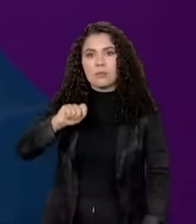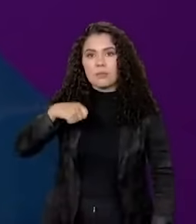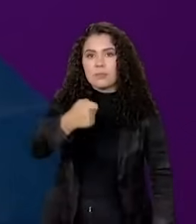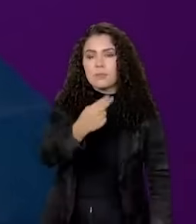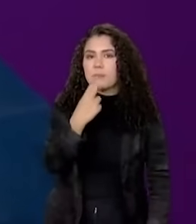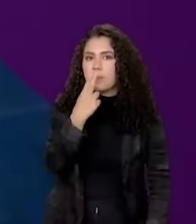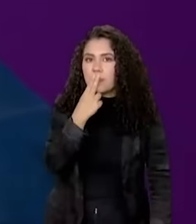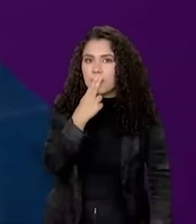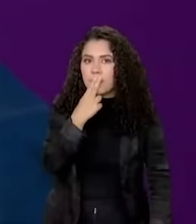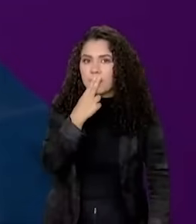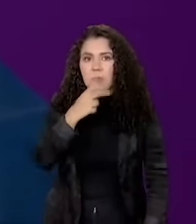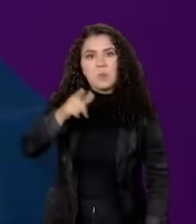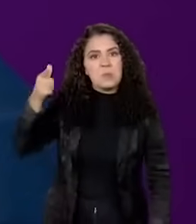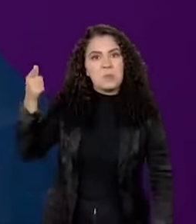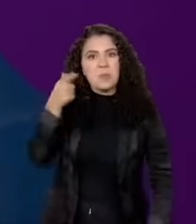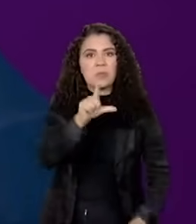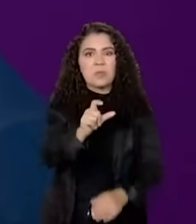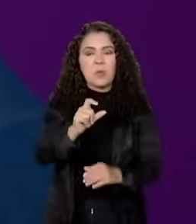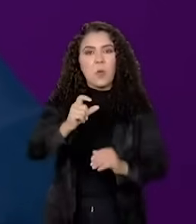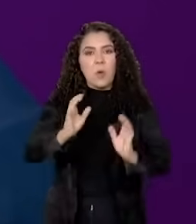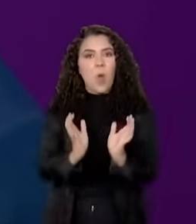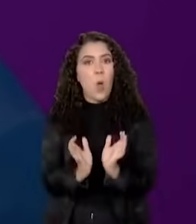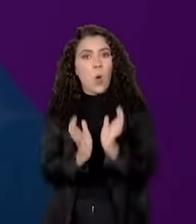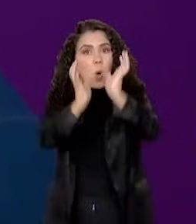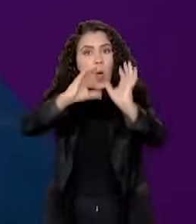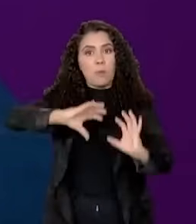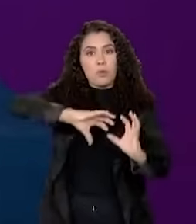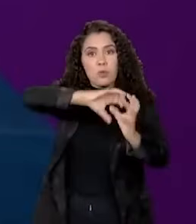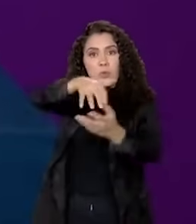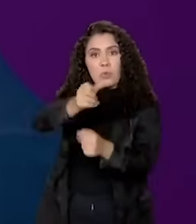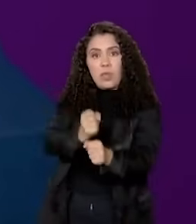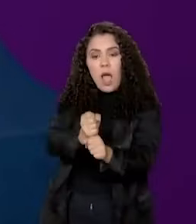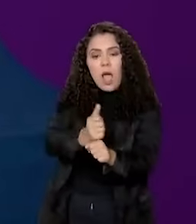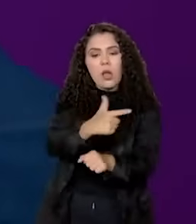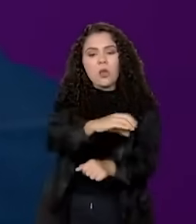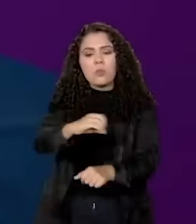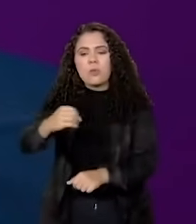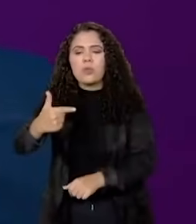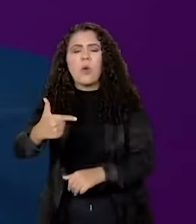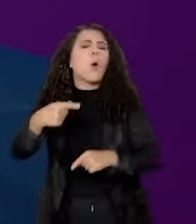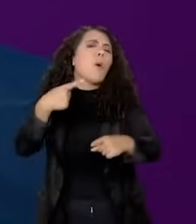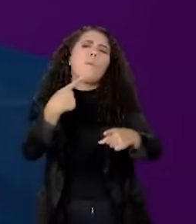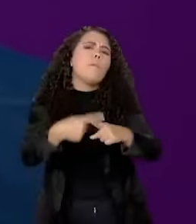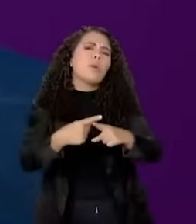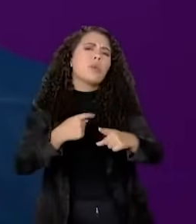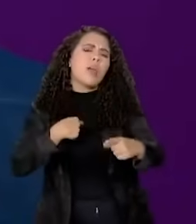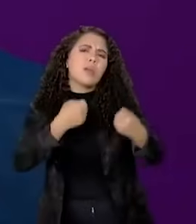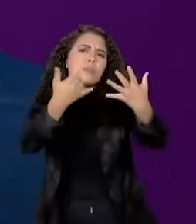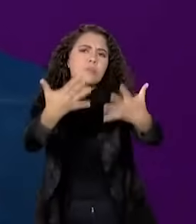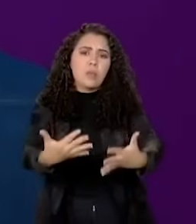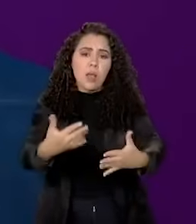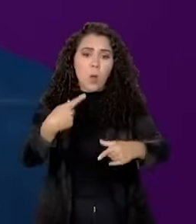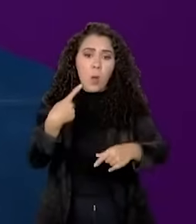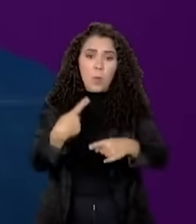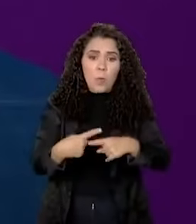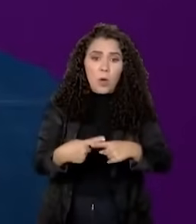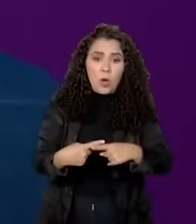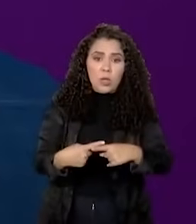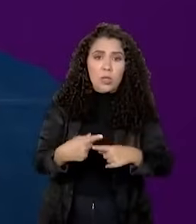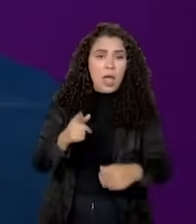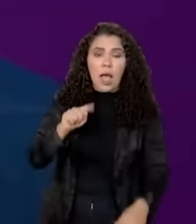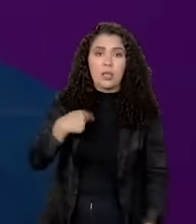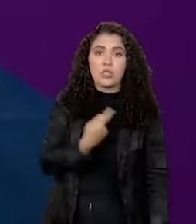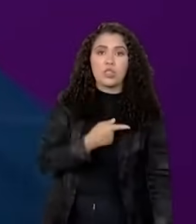de 2002. Por que que eu estou dando esse exemplo? Porque nós utilizamos a imagem dele